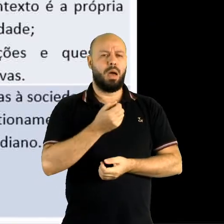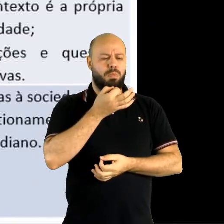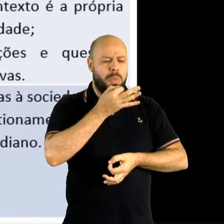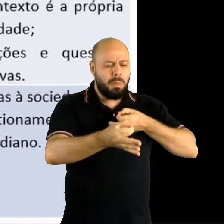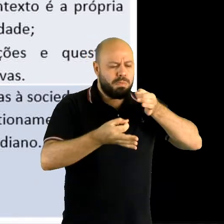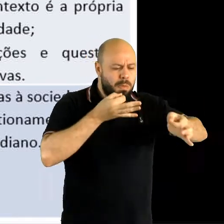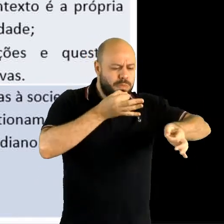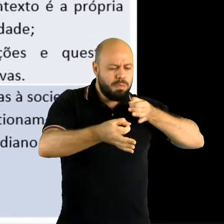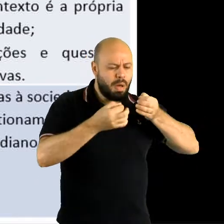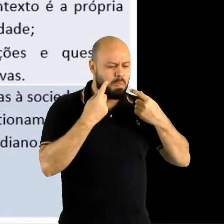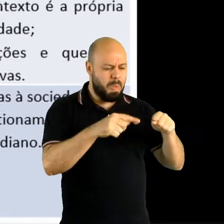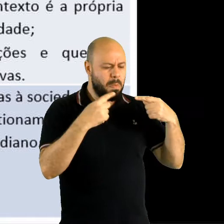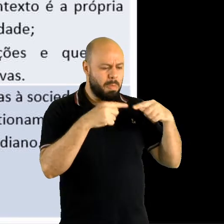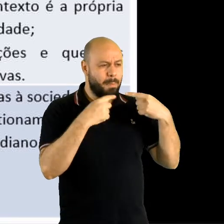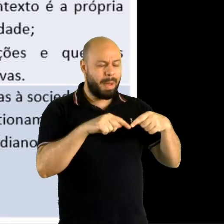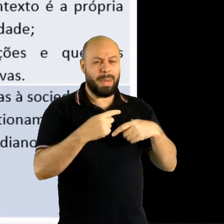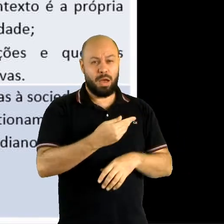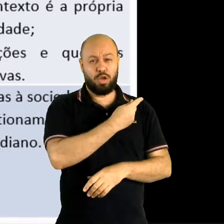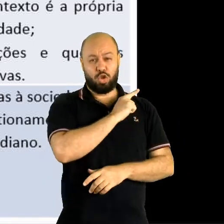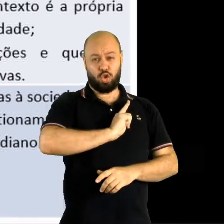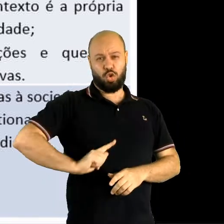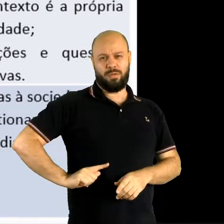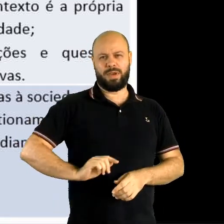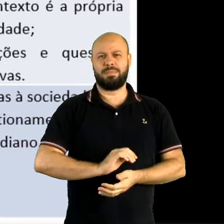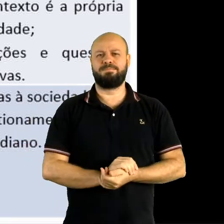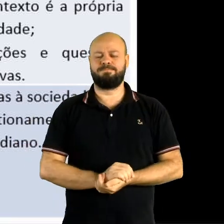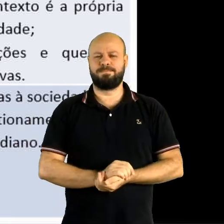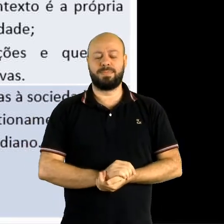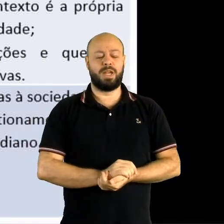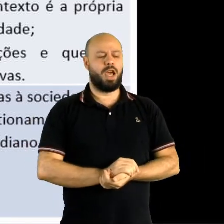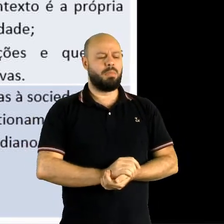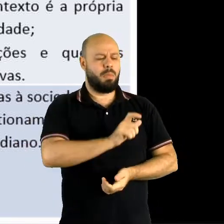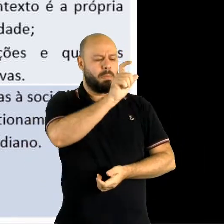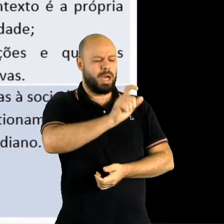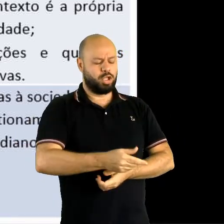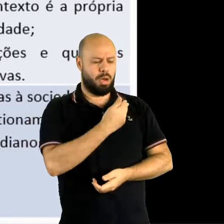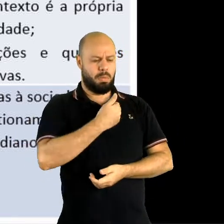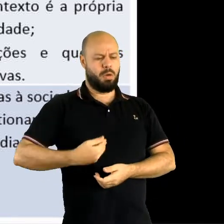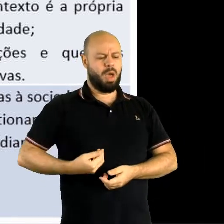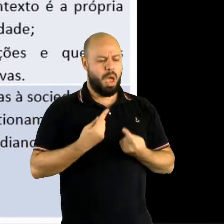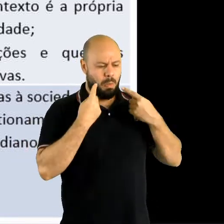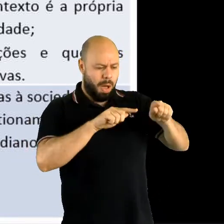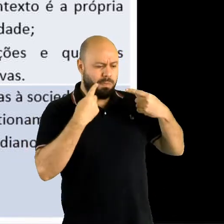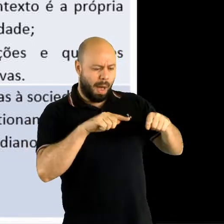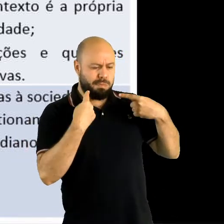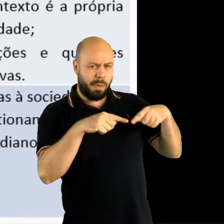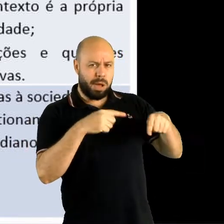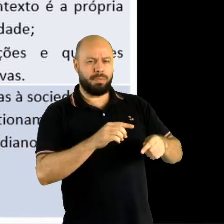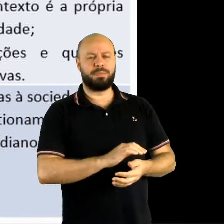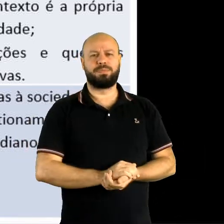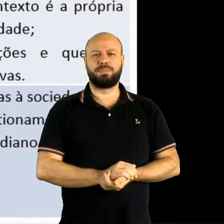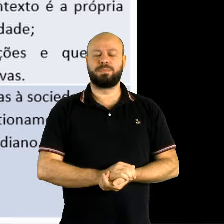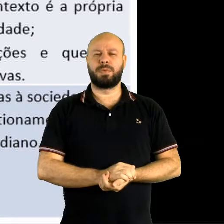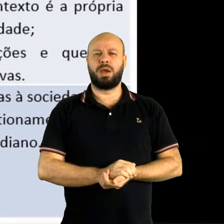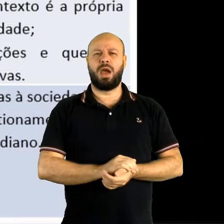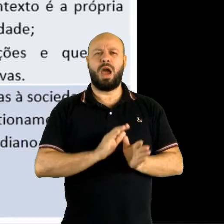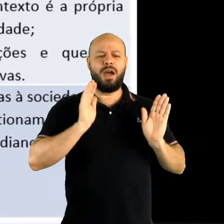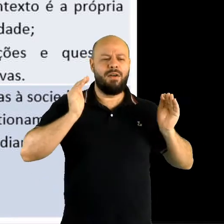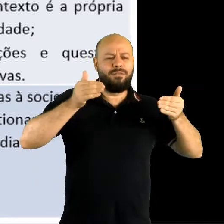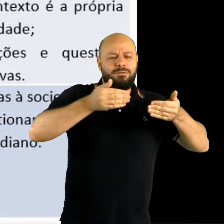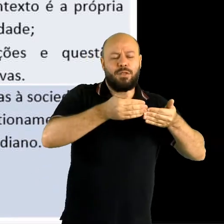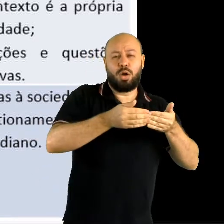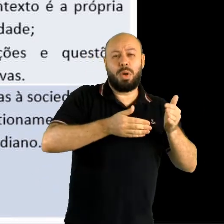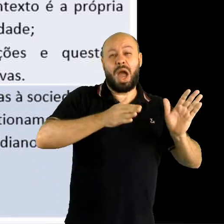críticas ao quê? Ao governo. Críticas a personalidades públicas. Visão crítica sobre uma